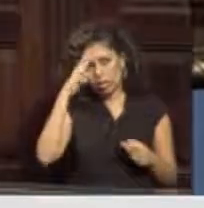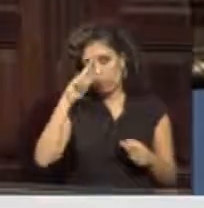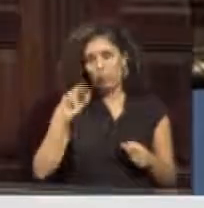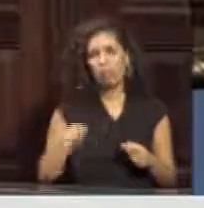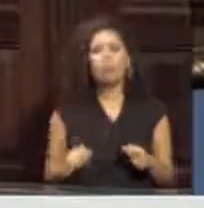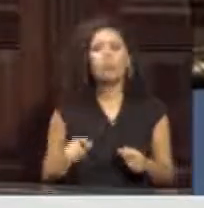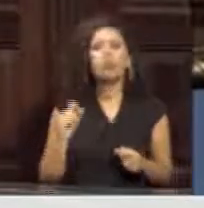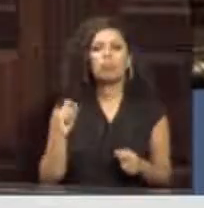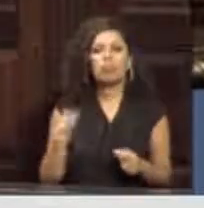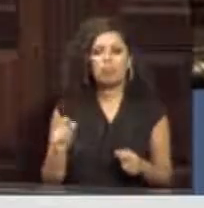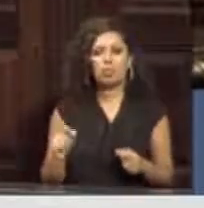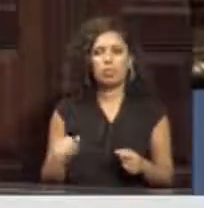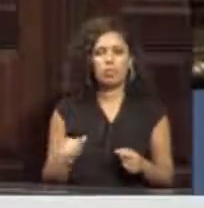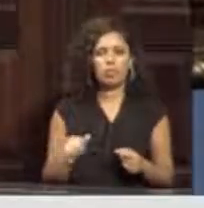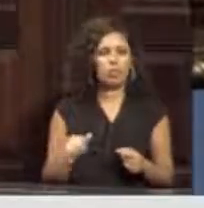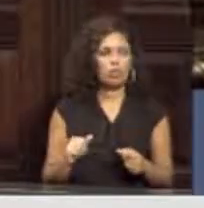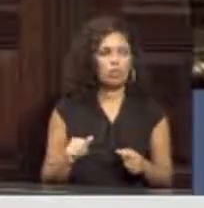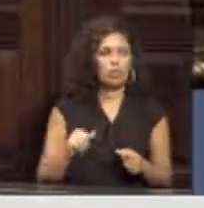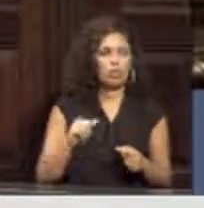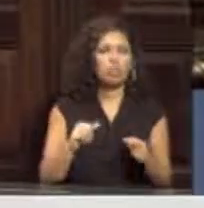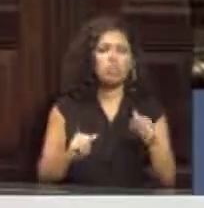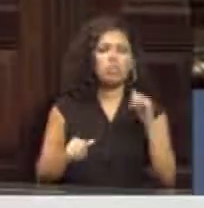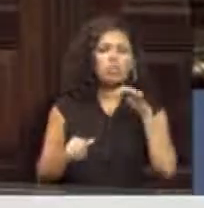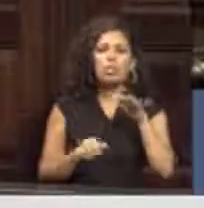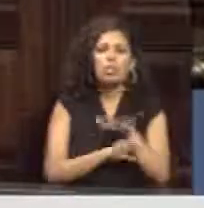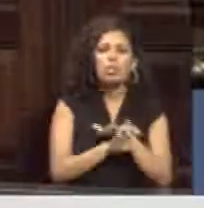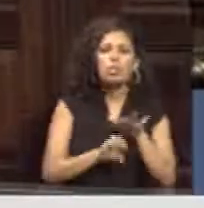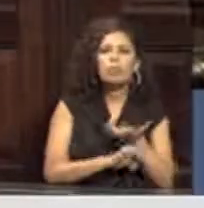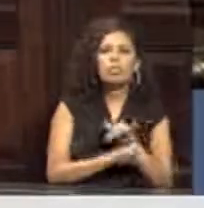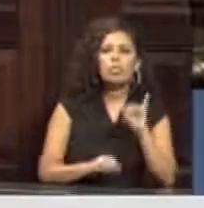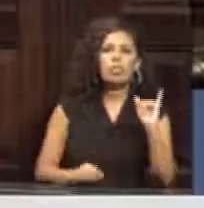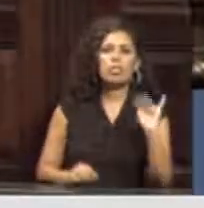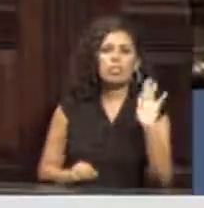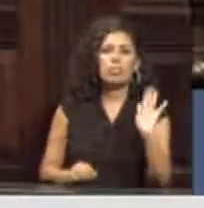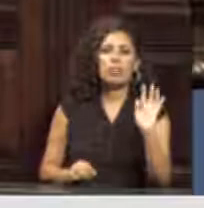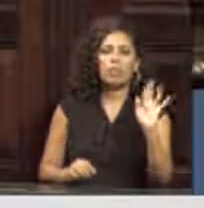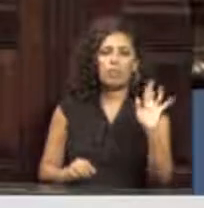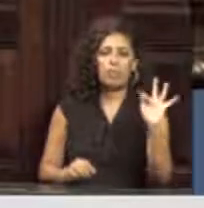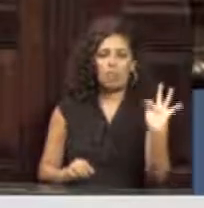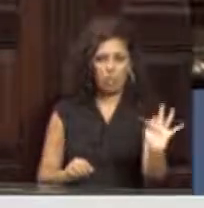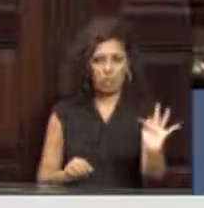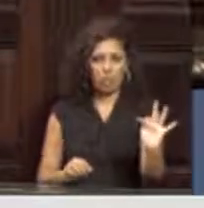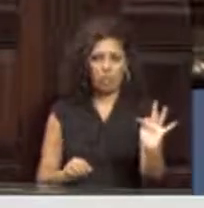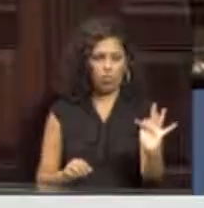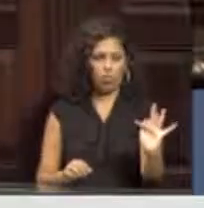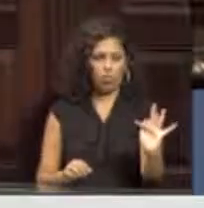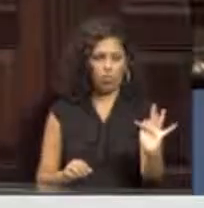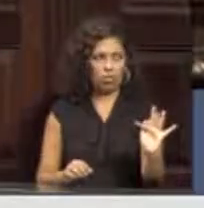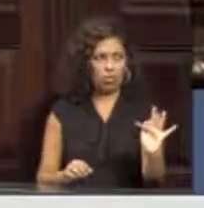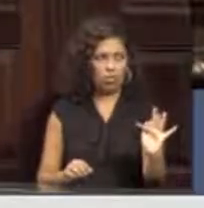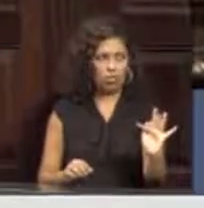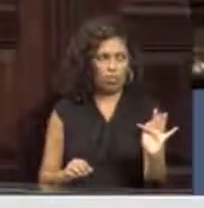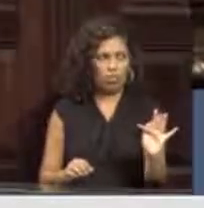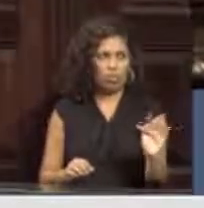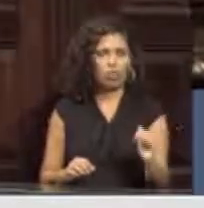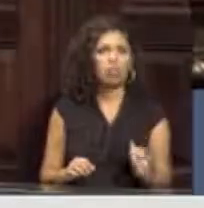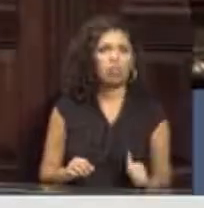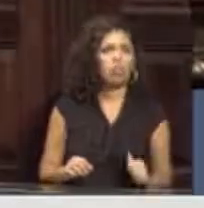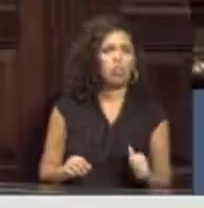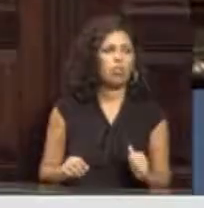como eu disse aqui, a BRF sempre foi socorrida pelo BNDES, mas não só pelo